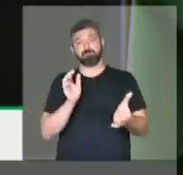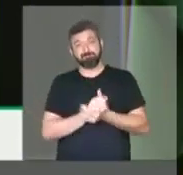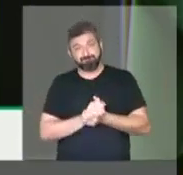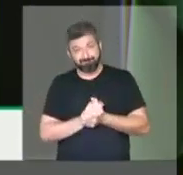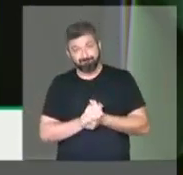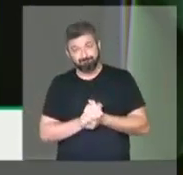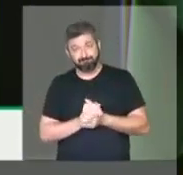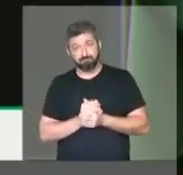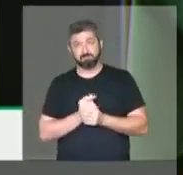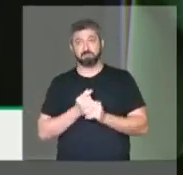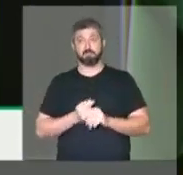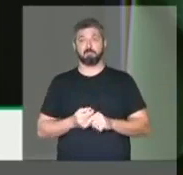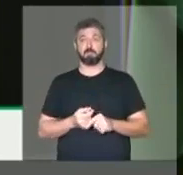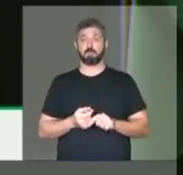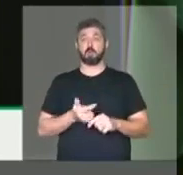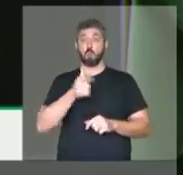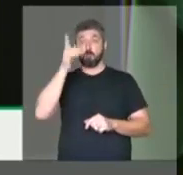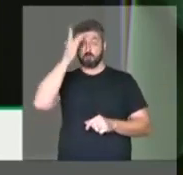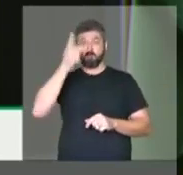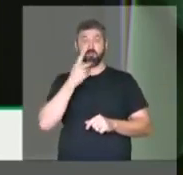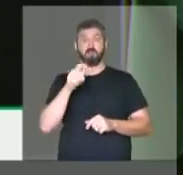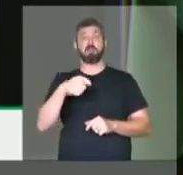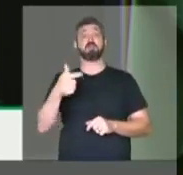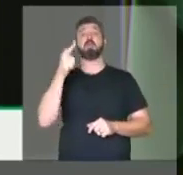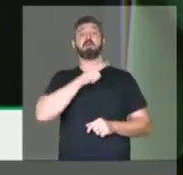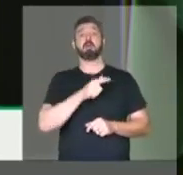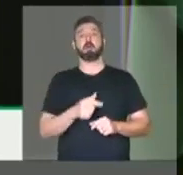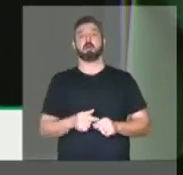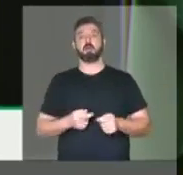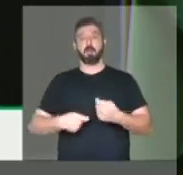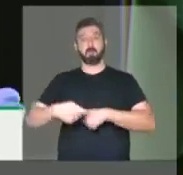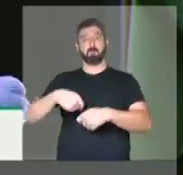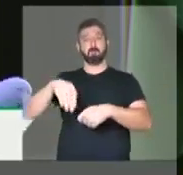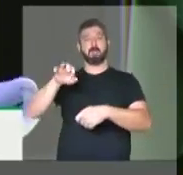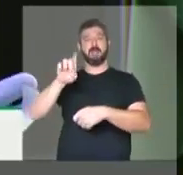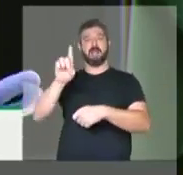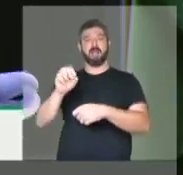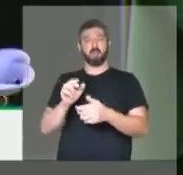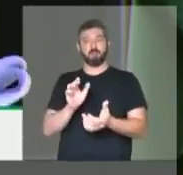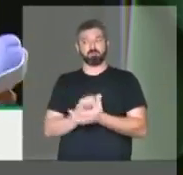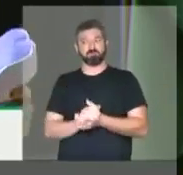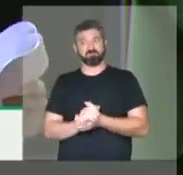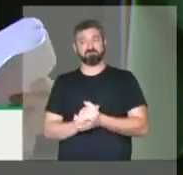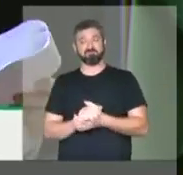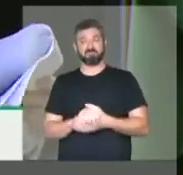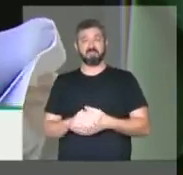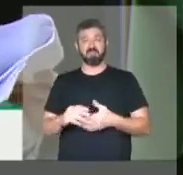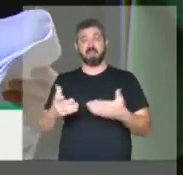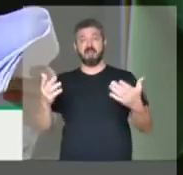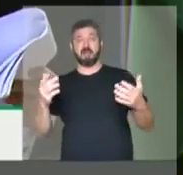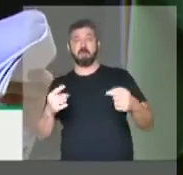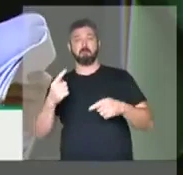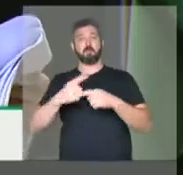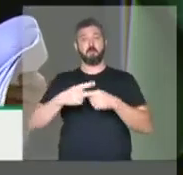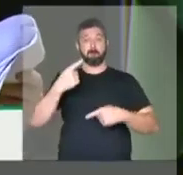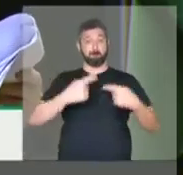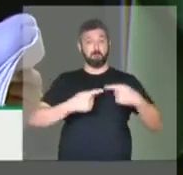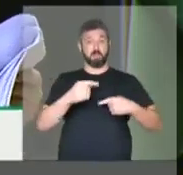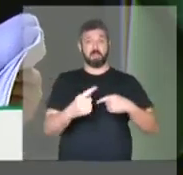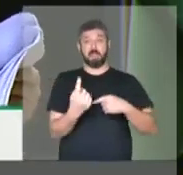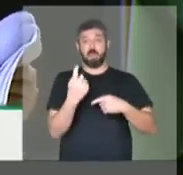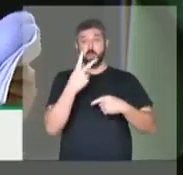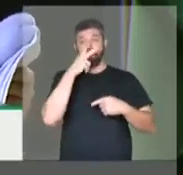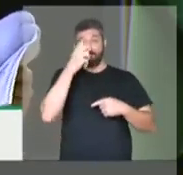Outros sustentam que quem ganha é o mercado. sob o argumento de que a política é a